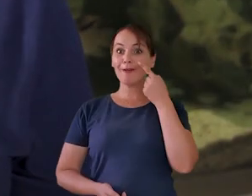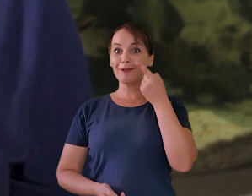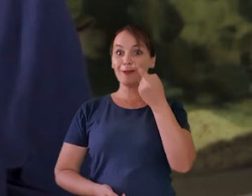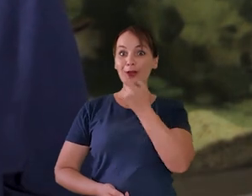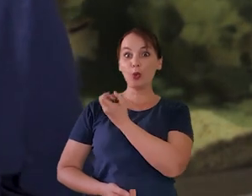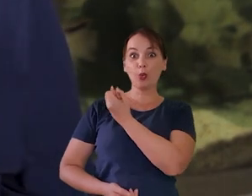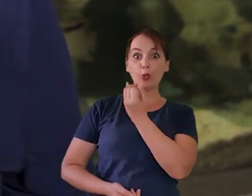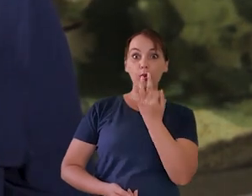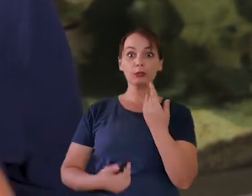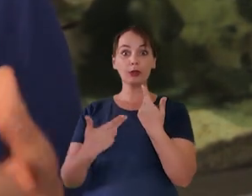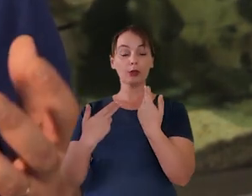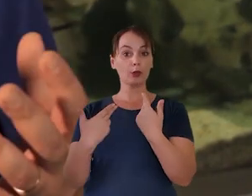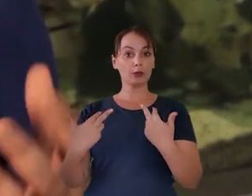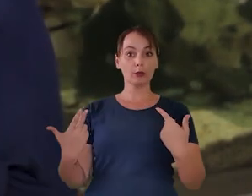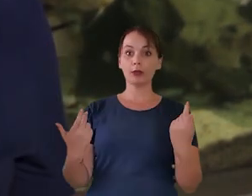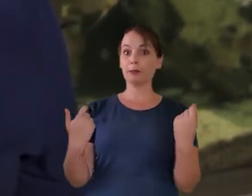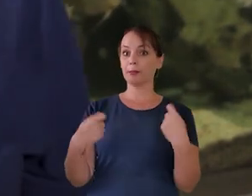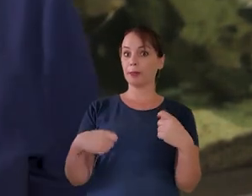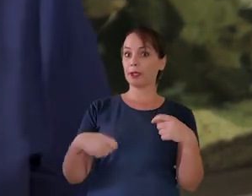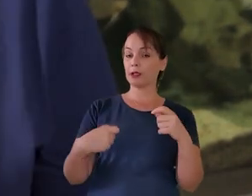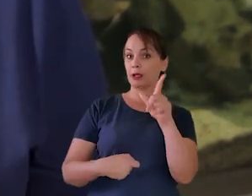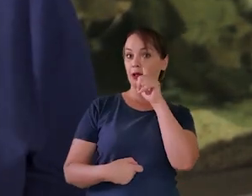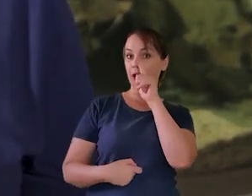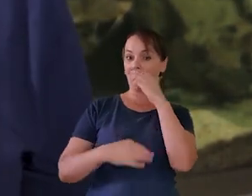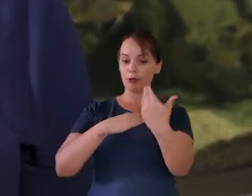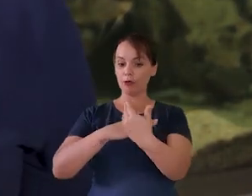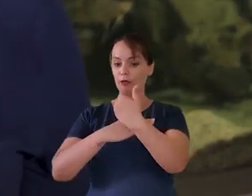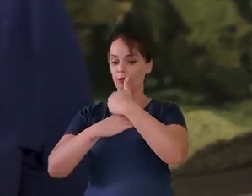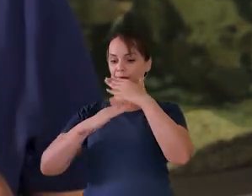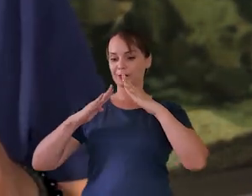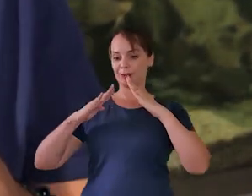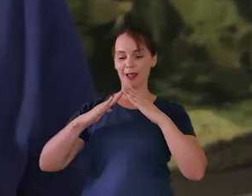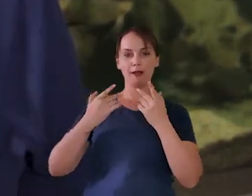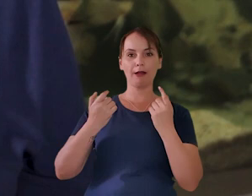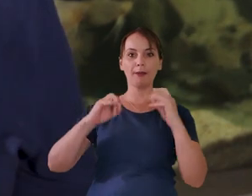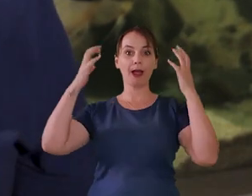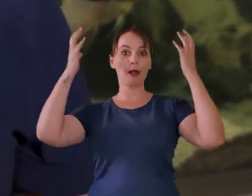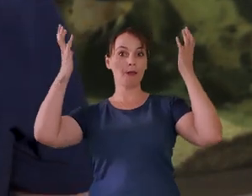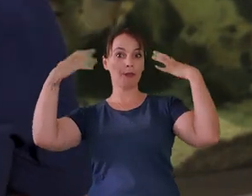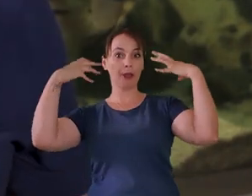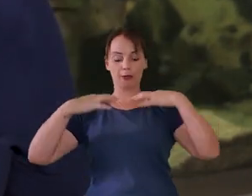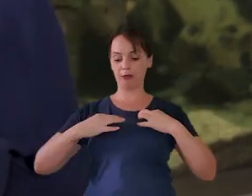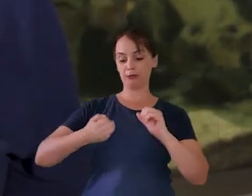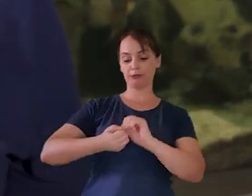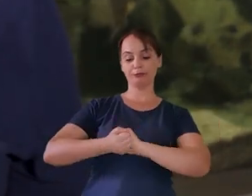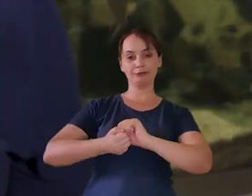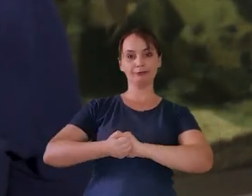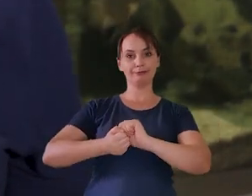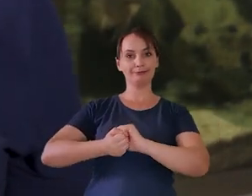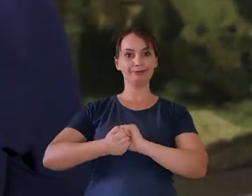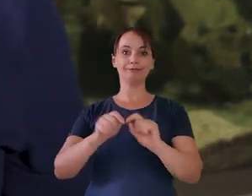quantas coisas são necessárias para que a água chegue em nossa casa, para a gente poder tomar banho, para a gente poder lavar roupa, para a gente